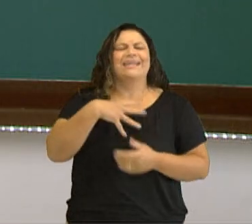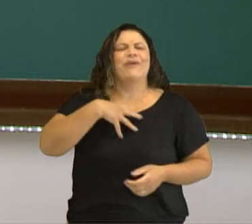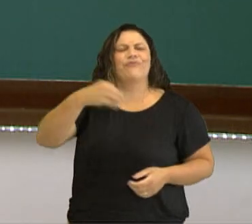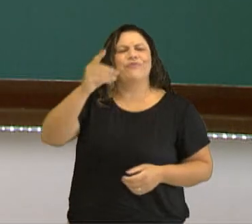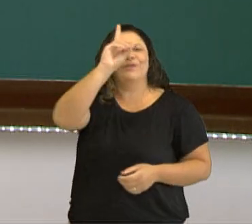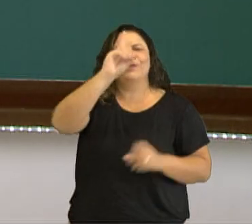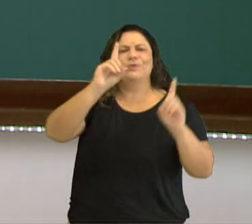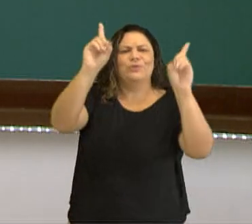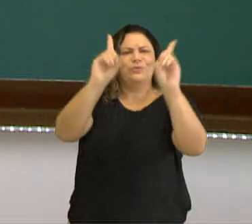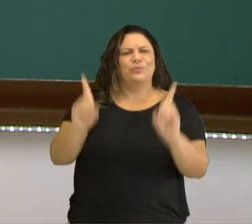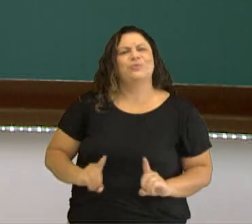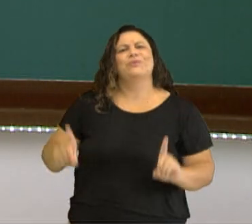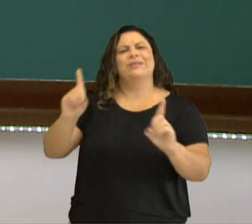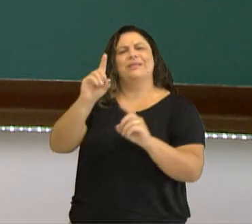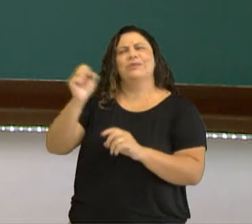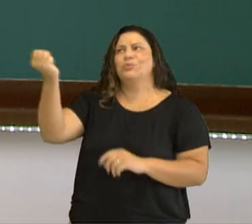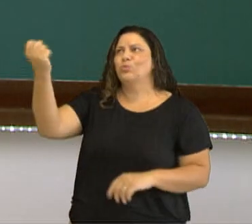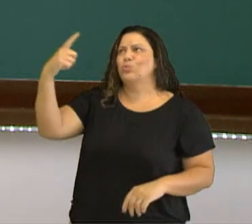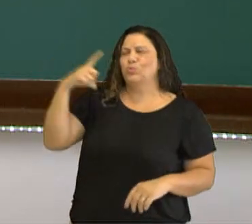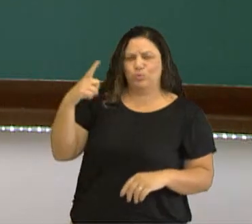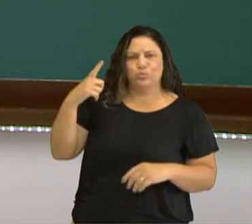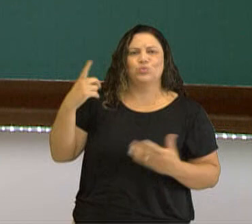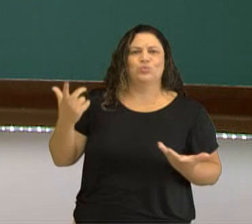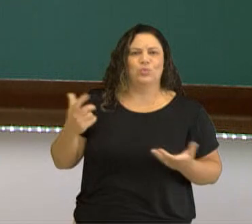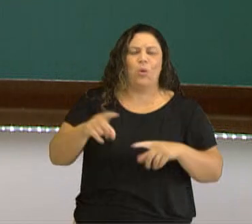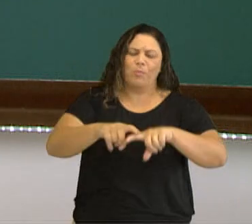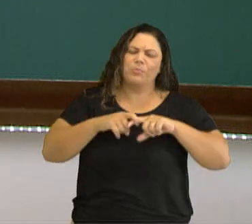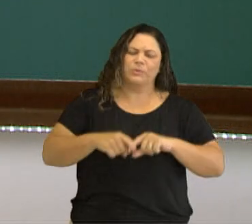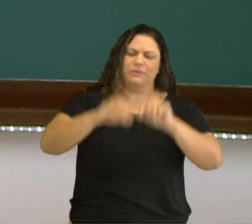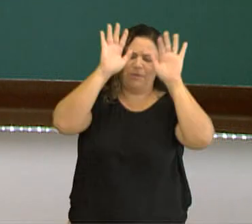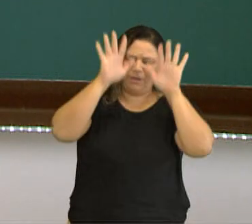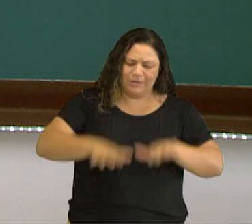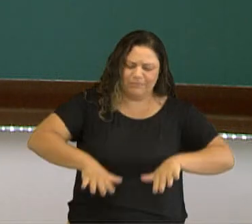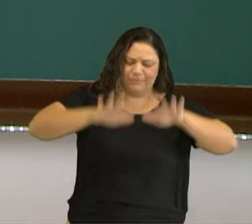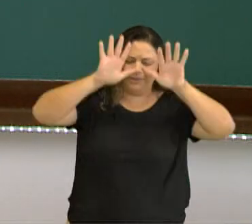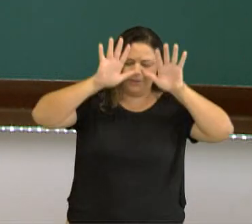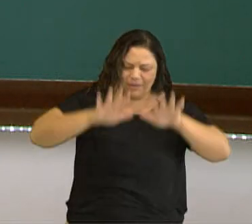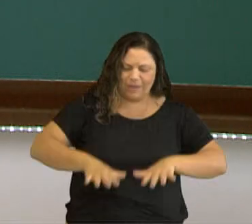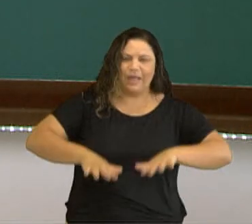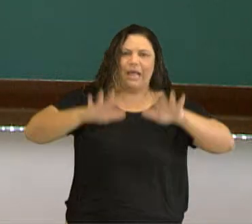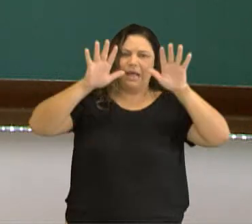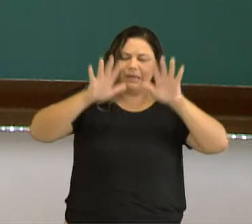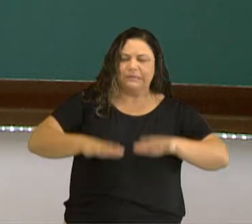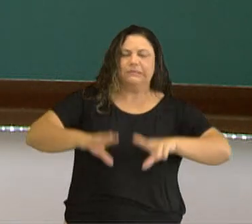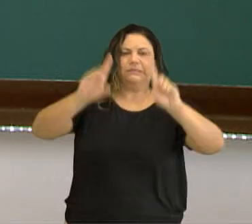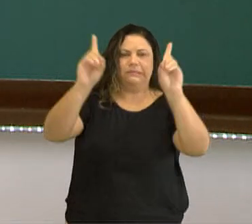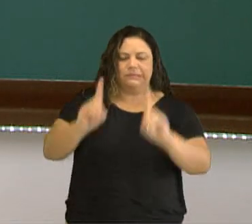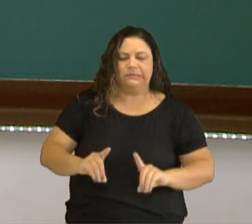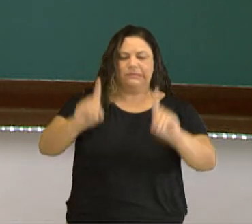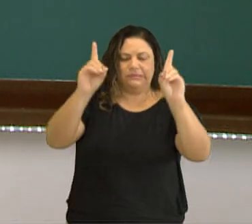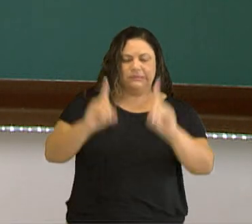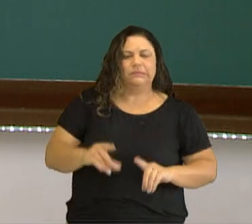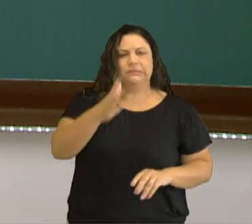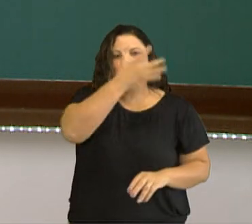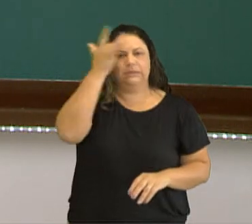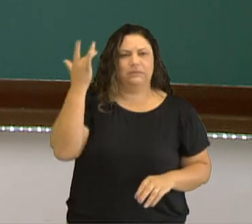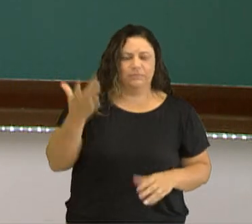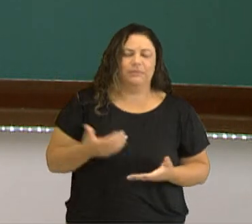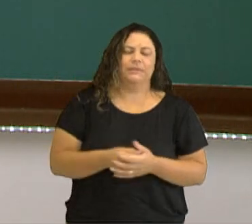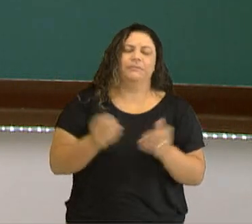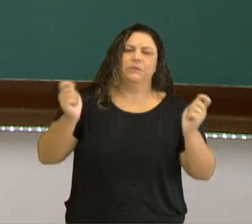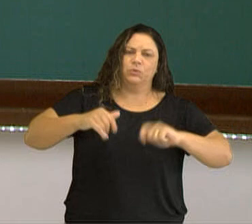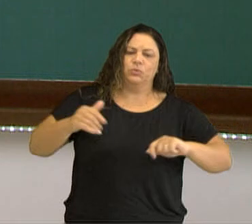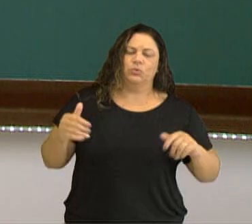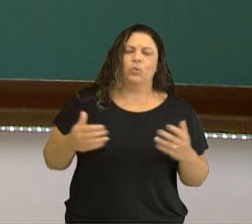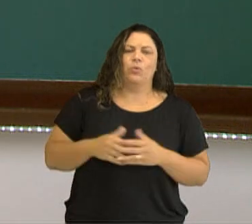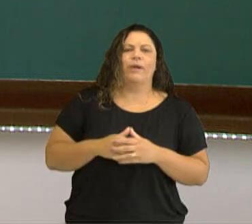dessa cultura politeísta e por isso ele era adorado então como uma divindade por aquelas pessoas que faziam